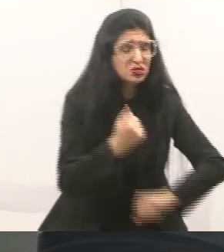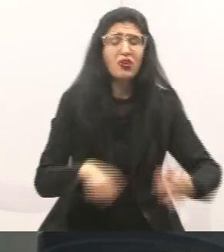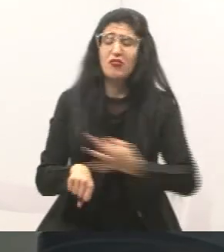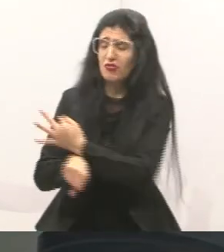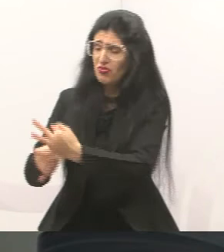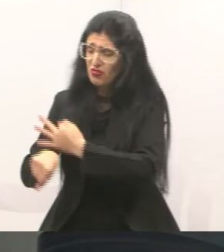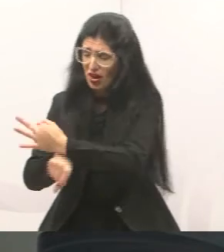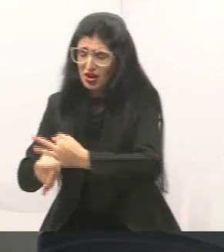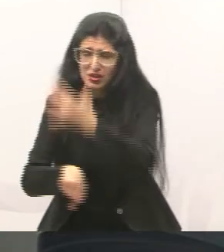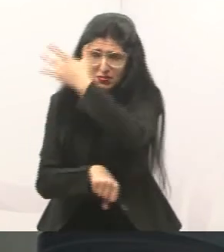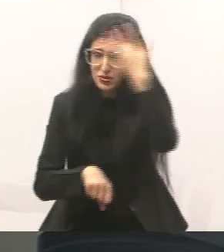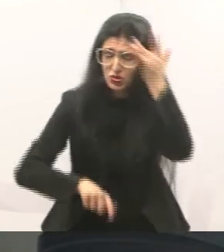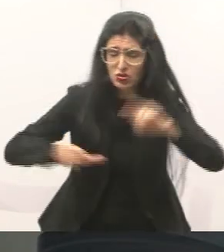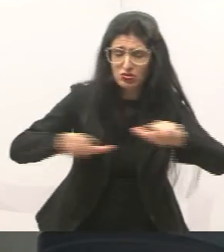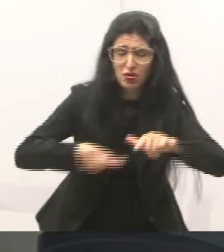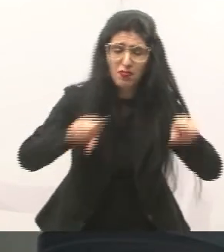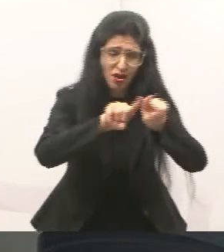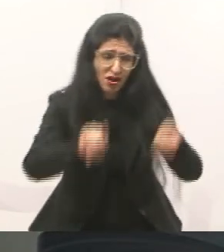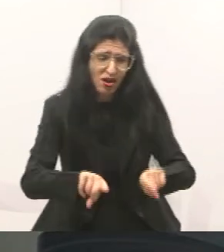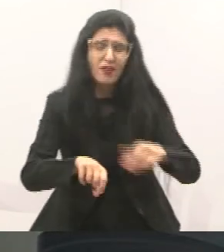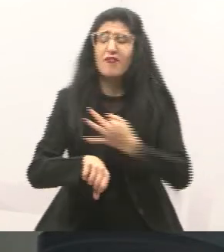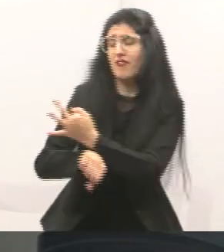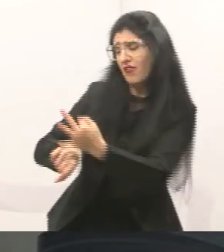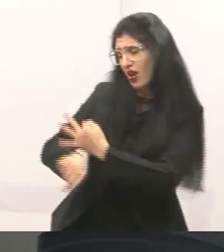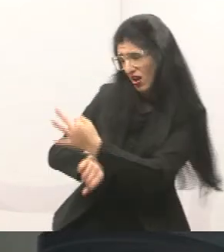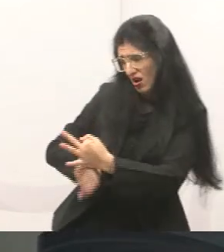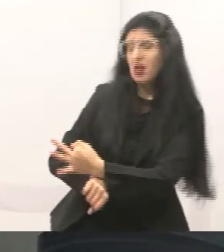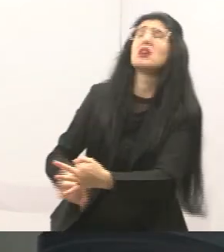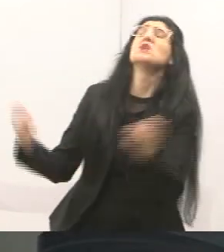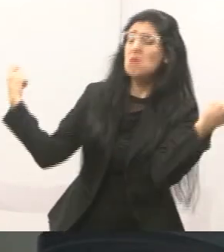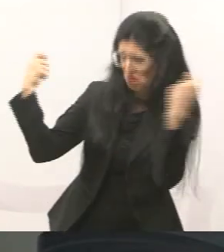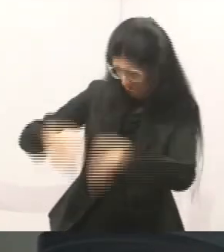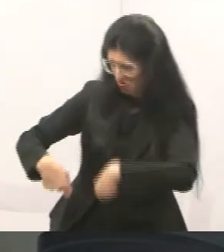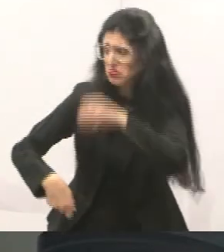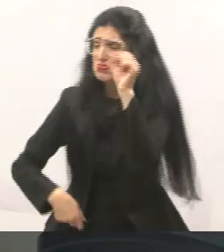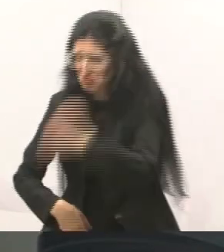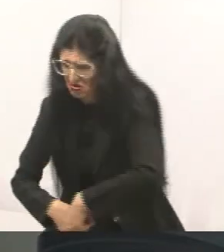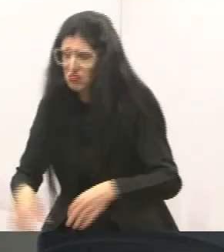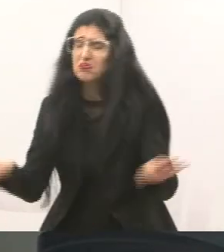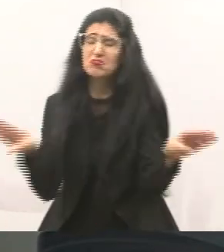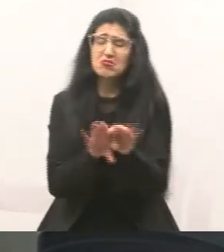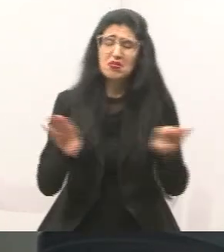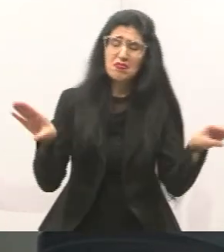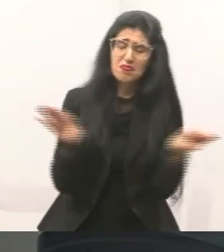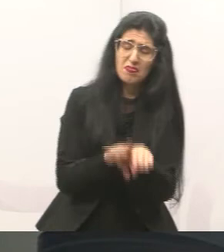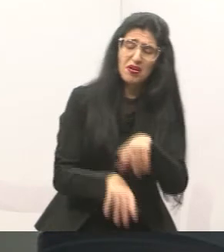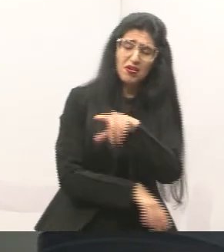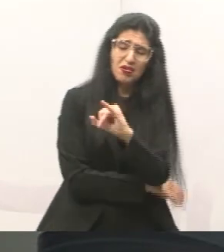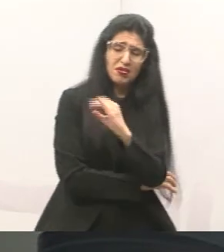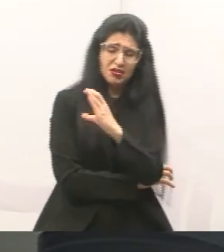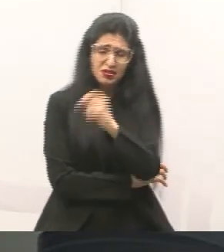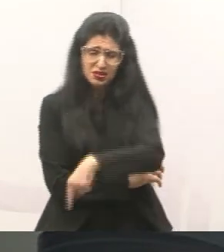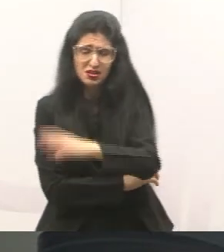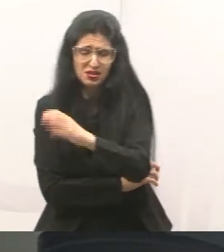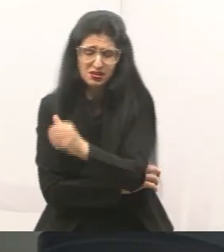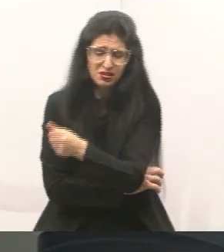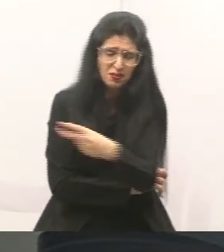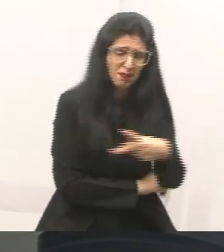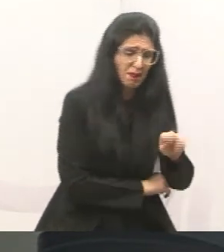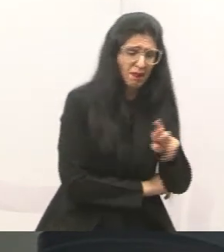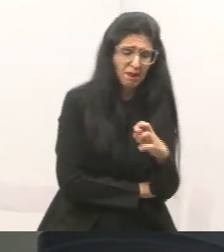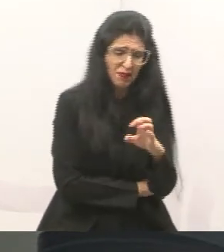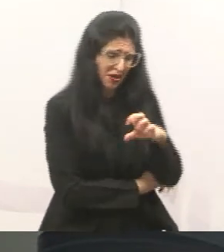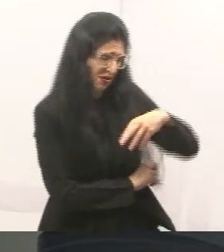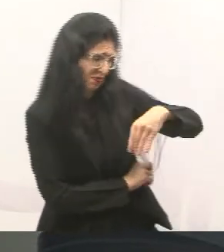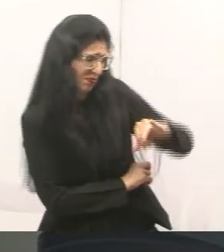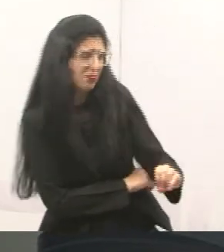férias por funcionários, instigar a licença-prêmio, sendo que a gente sabe que tem duas formas de